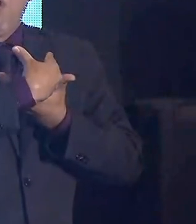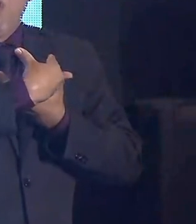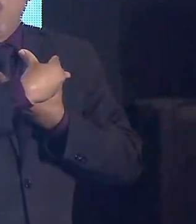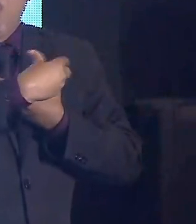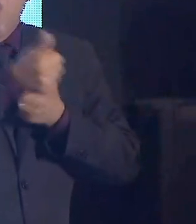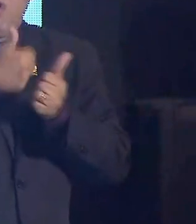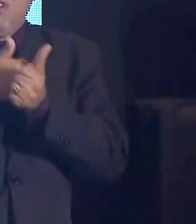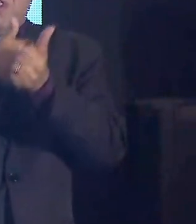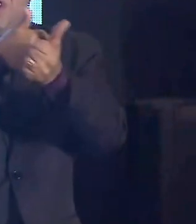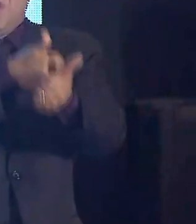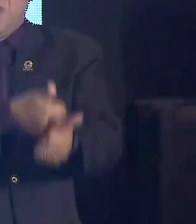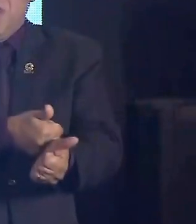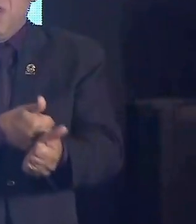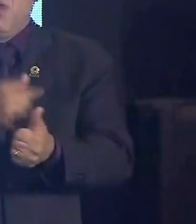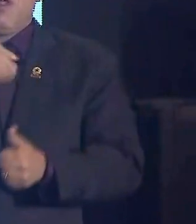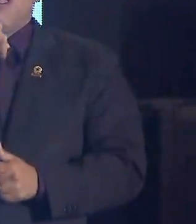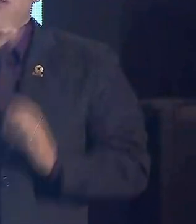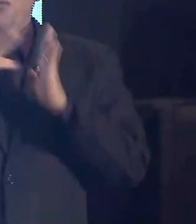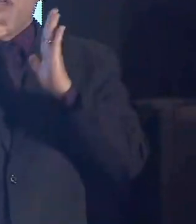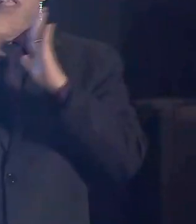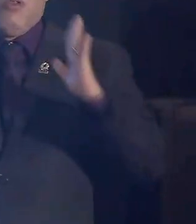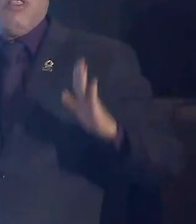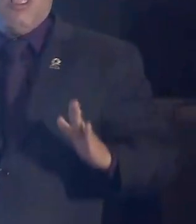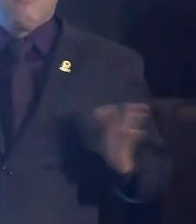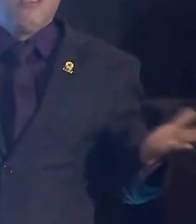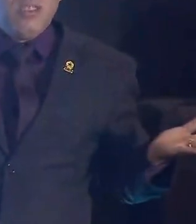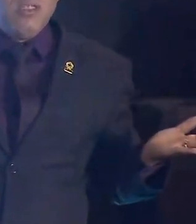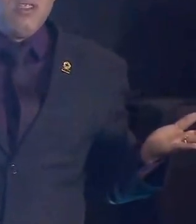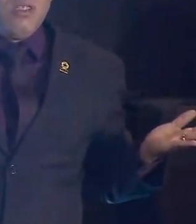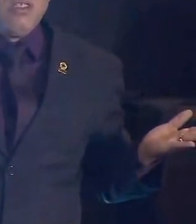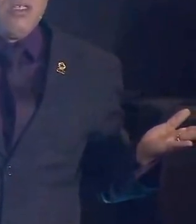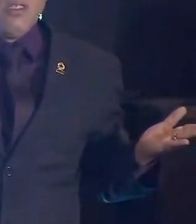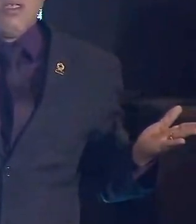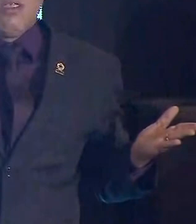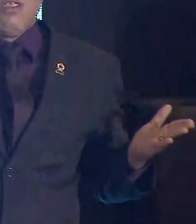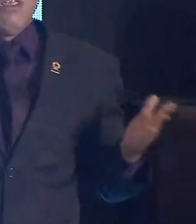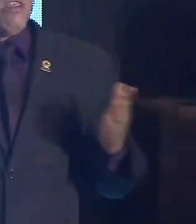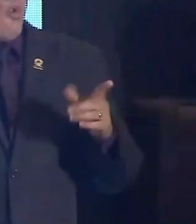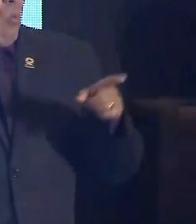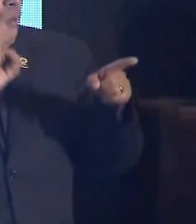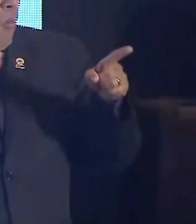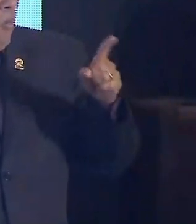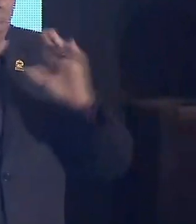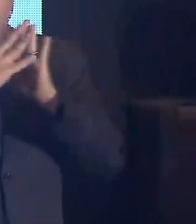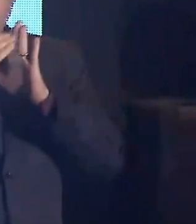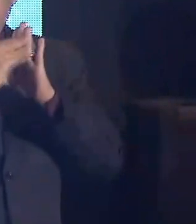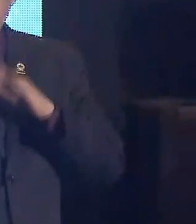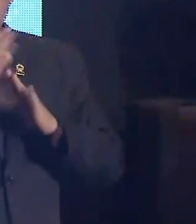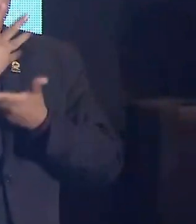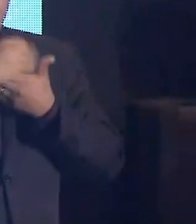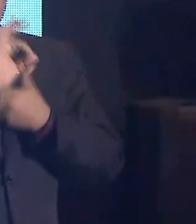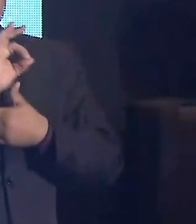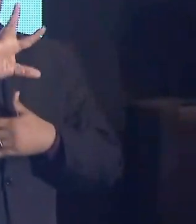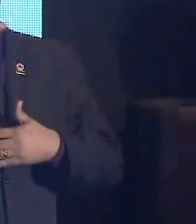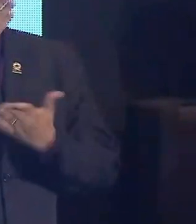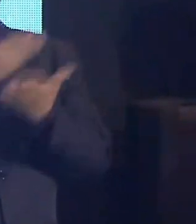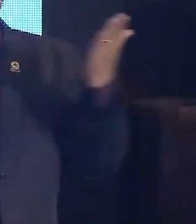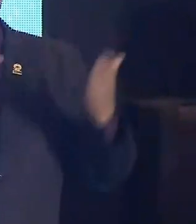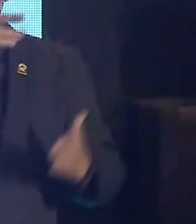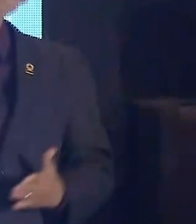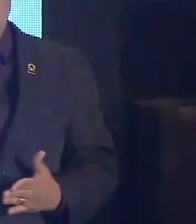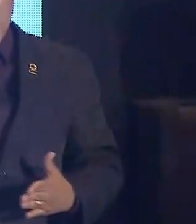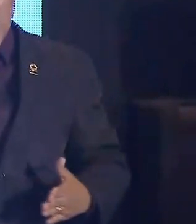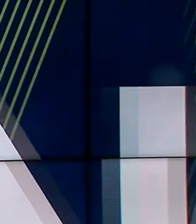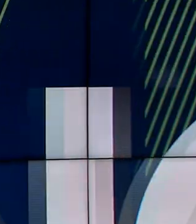o seu exemplo de administração, sob o risco de perder mais do que clientes, perder